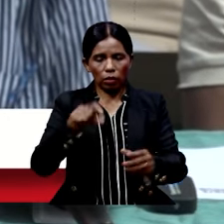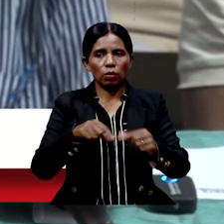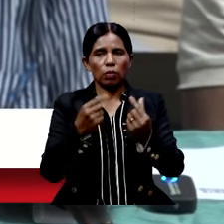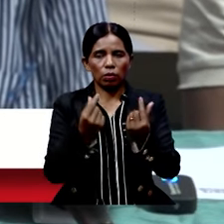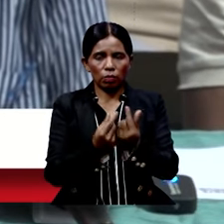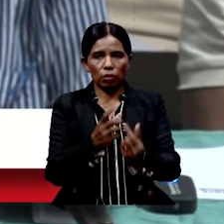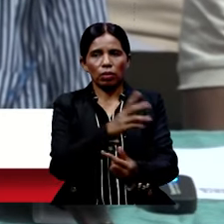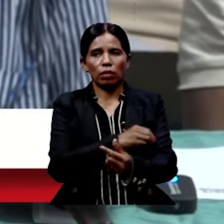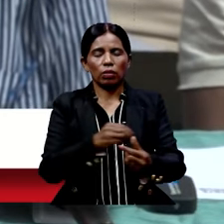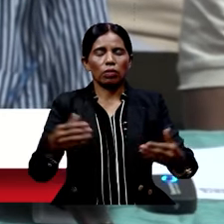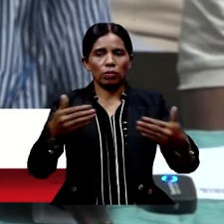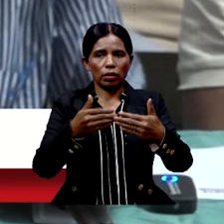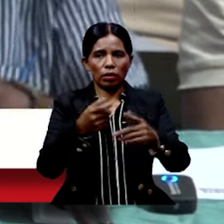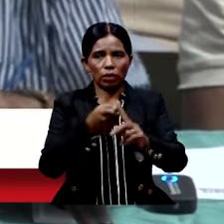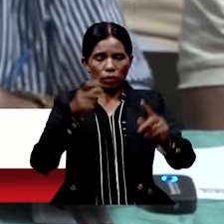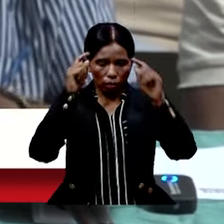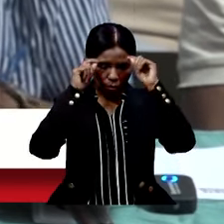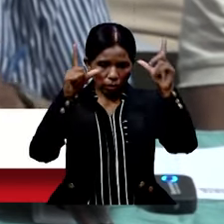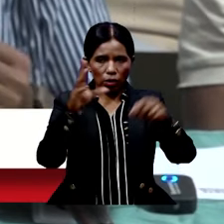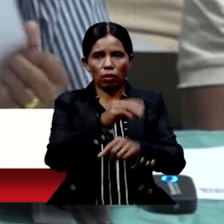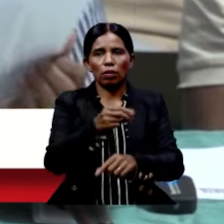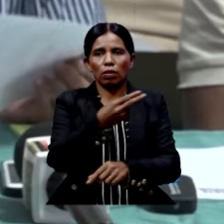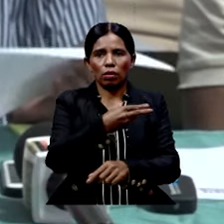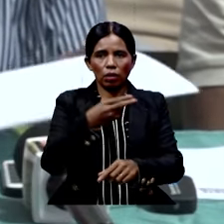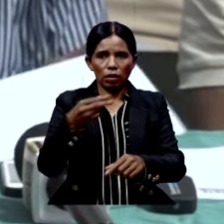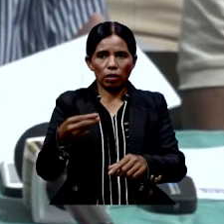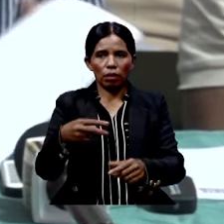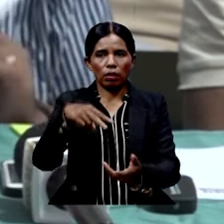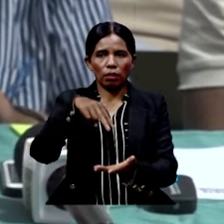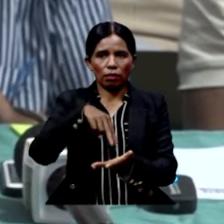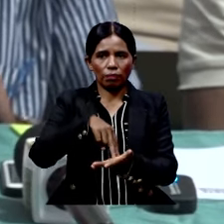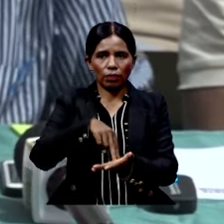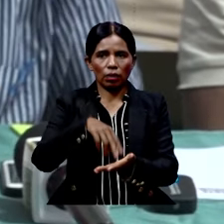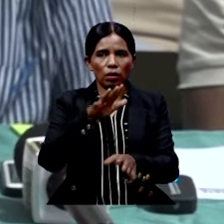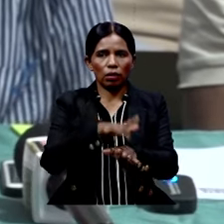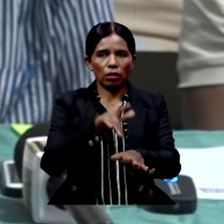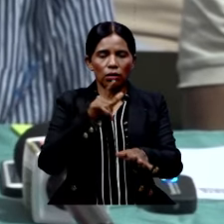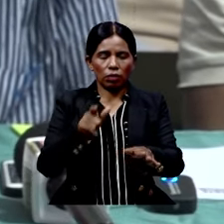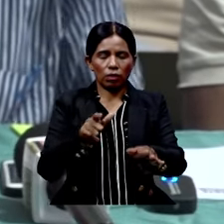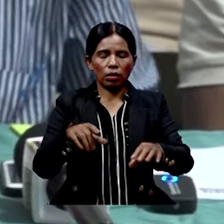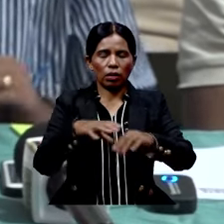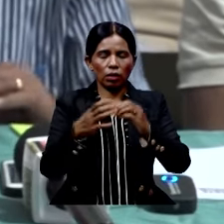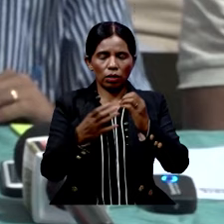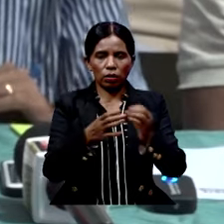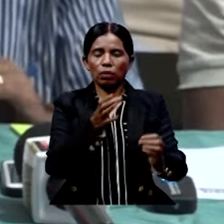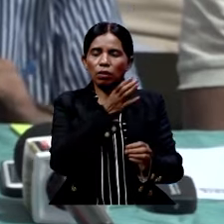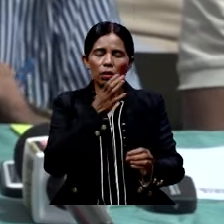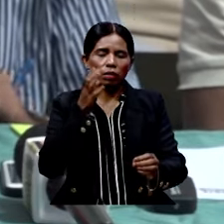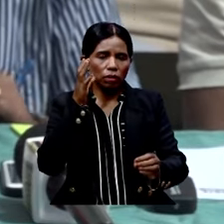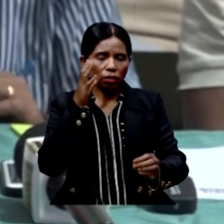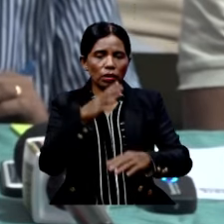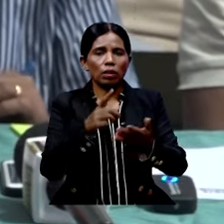de limitação fronteira us Timor-Leste no Indonesia hari afeta barai agricultura Naktuka niang